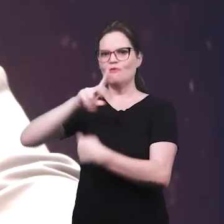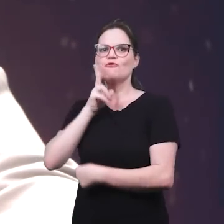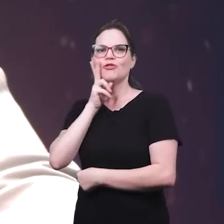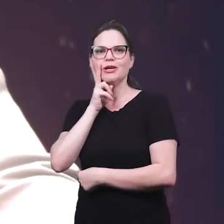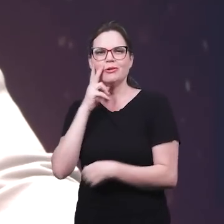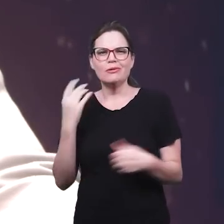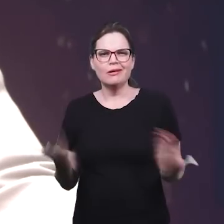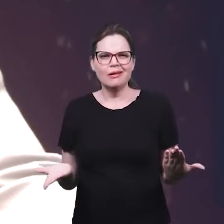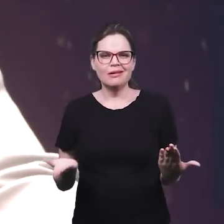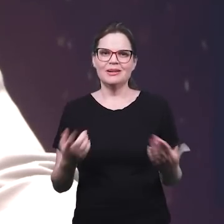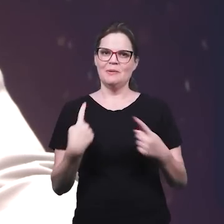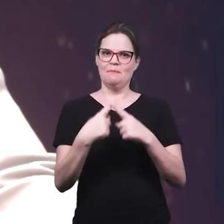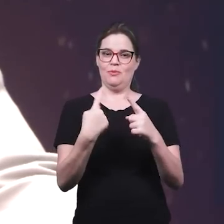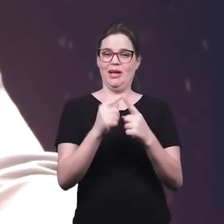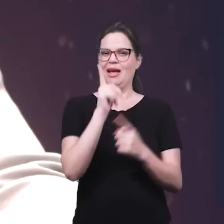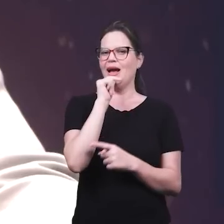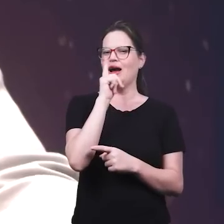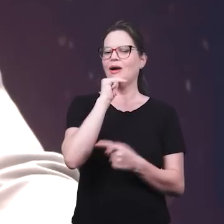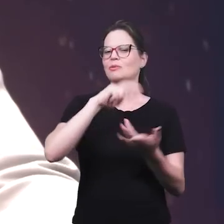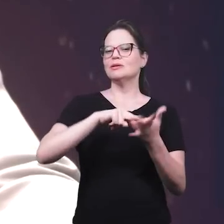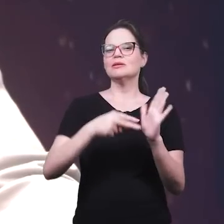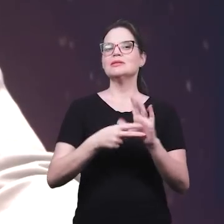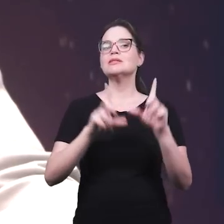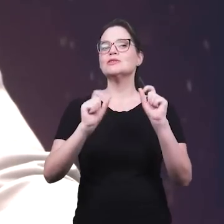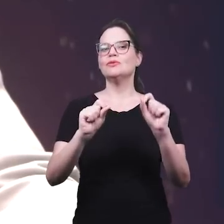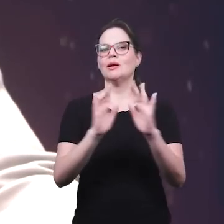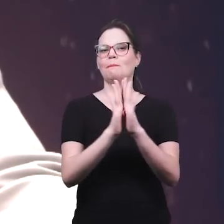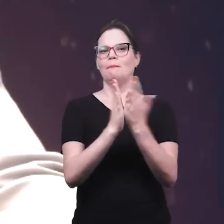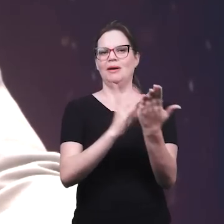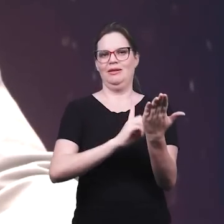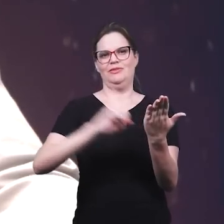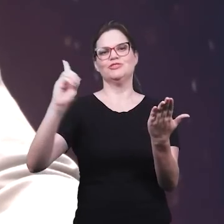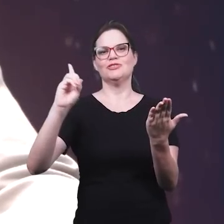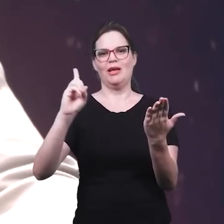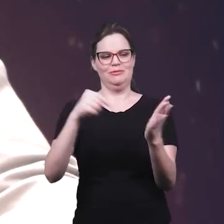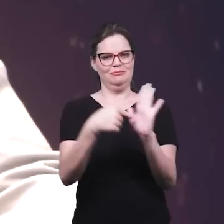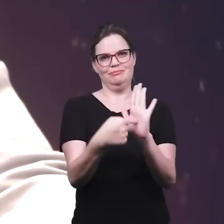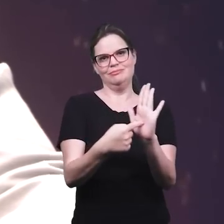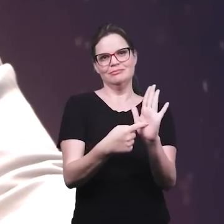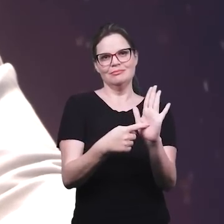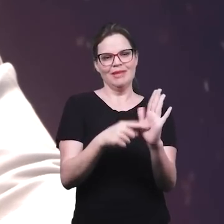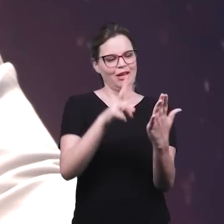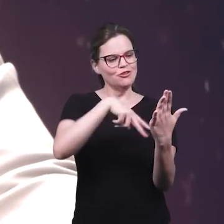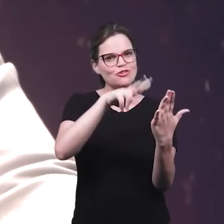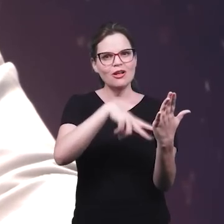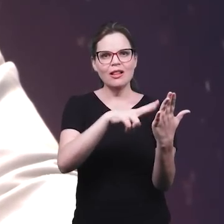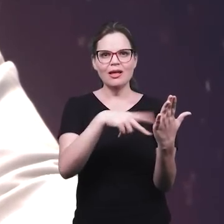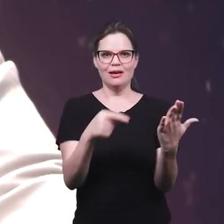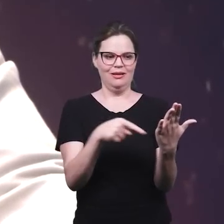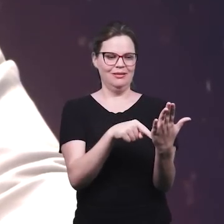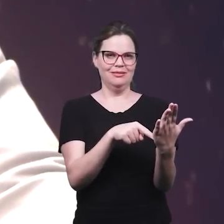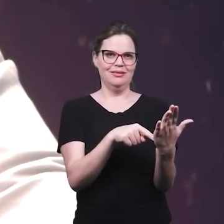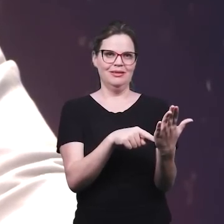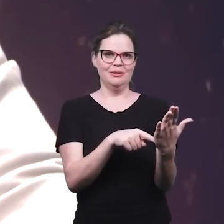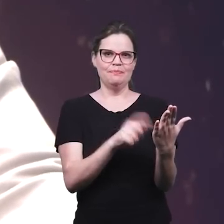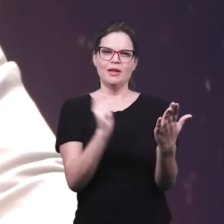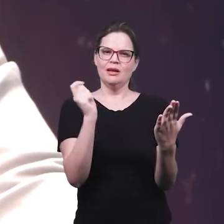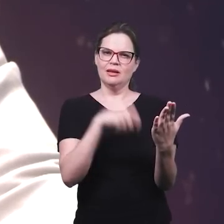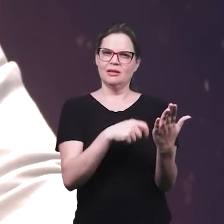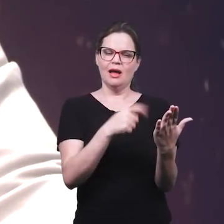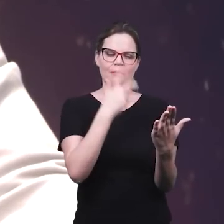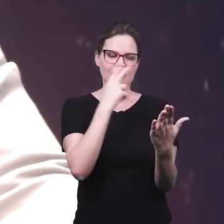da palavra de Deus, né? Dessa palavra da vida que nós temos aqui, né? Que descender da sede da